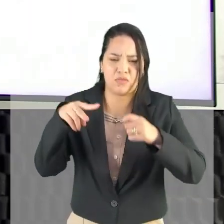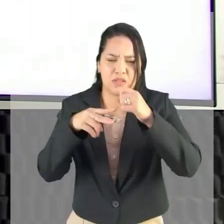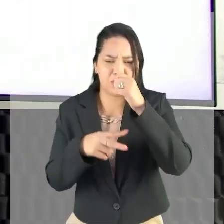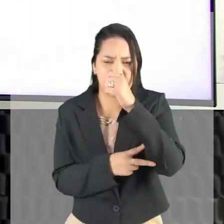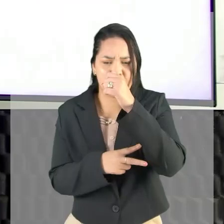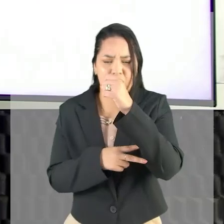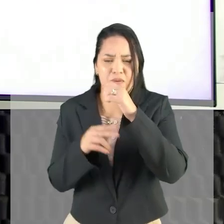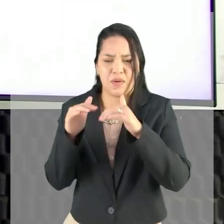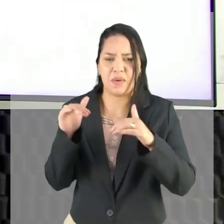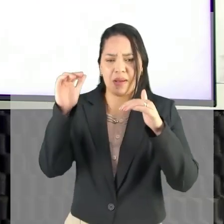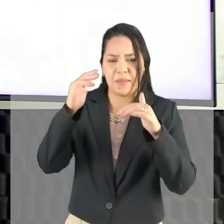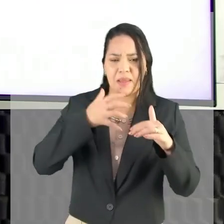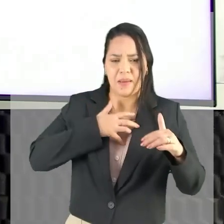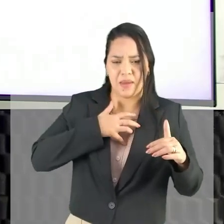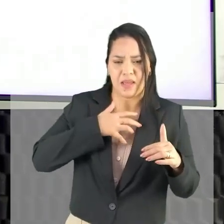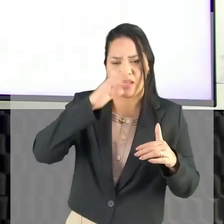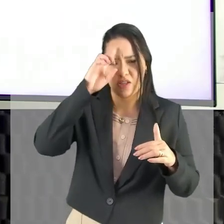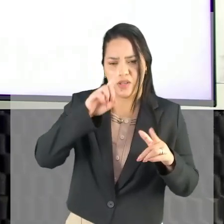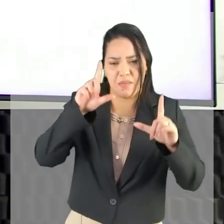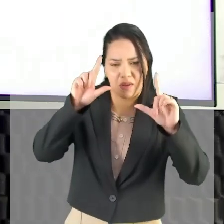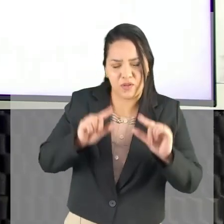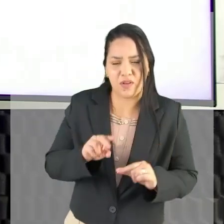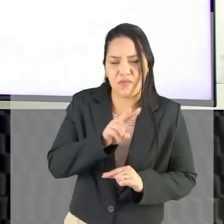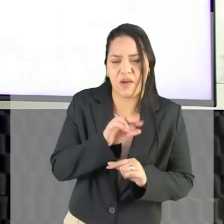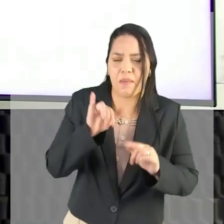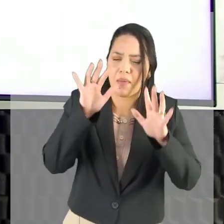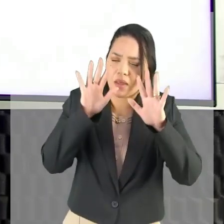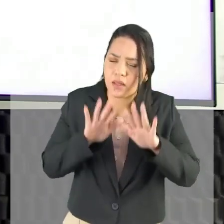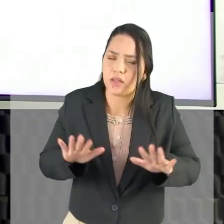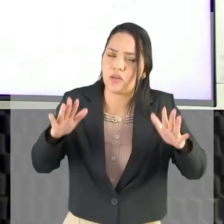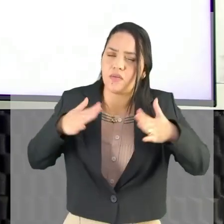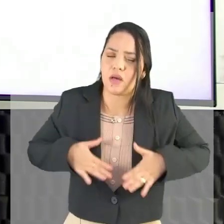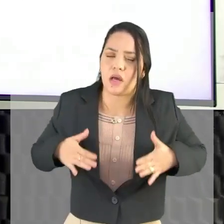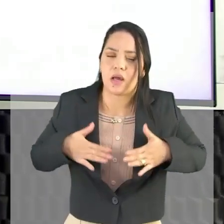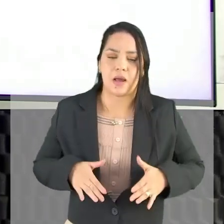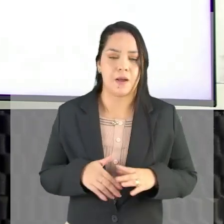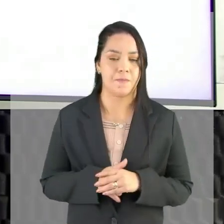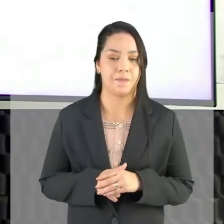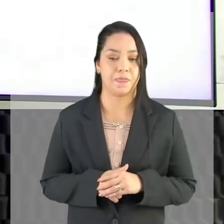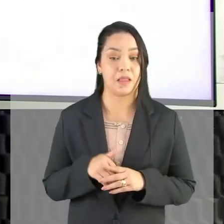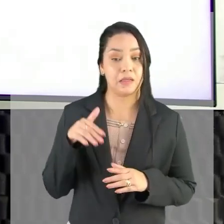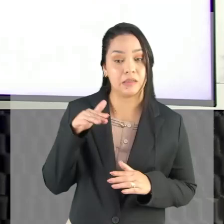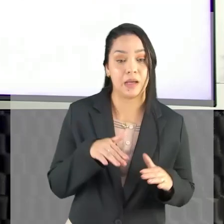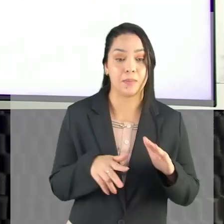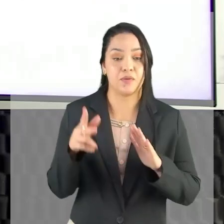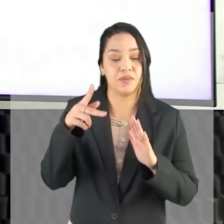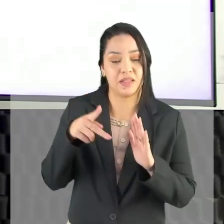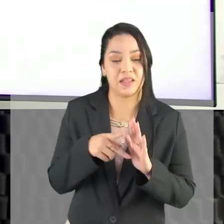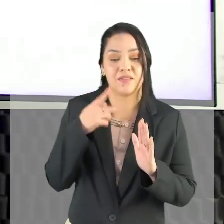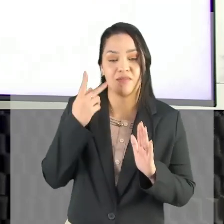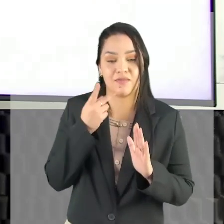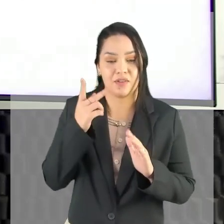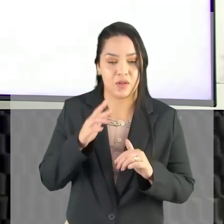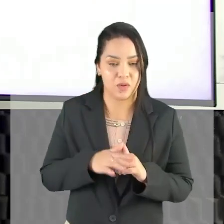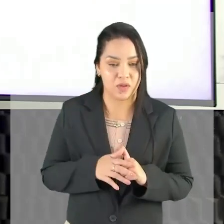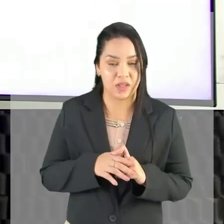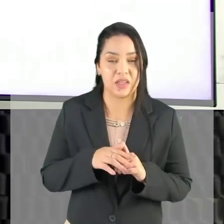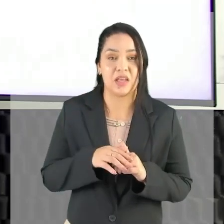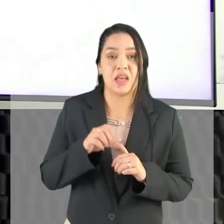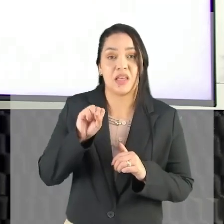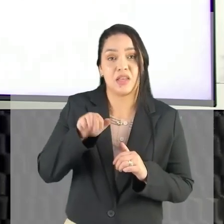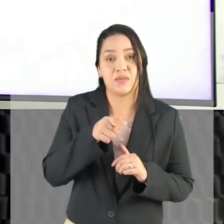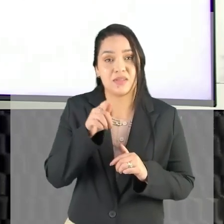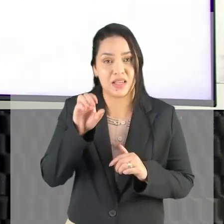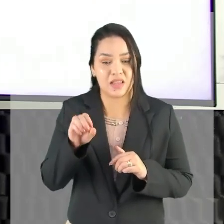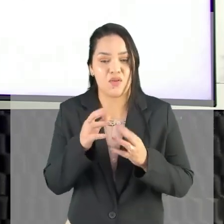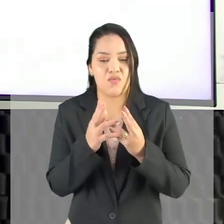para cima da Bahia, diz que dia menos dia vai subir bem devagar. E passo a passo vai cumprindo a profecia do beato que